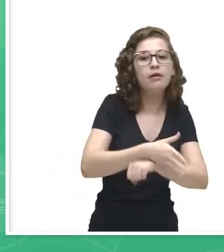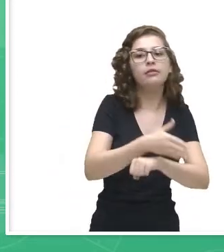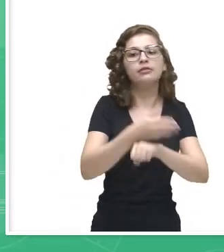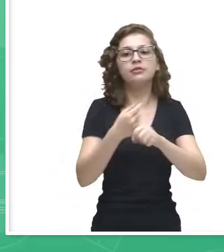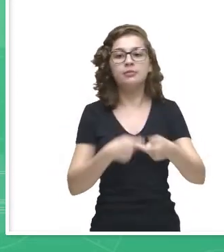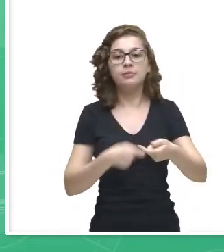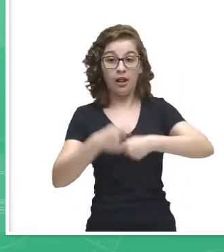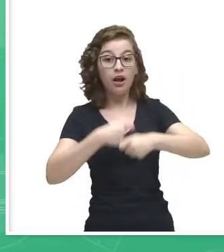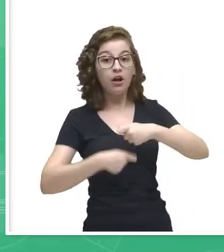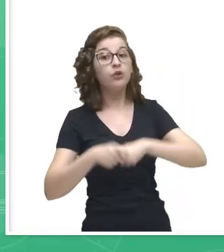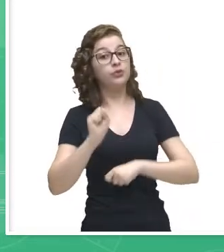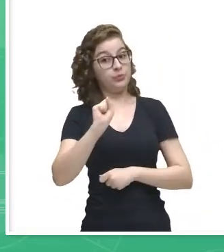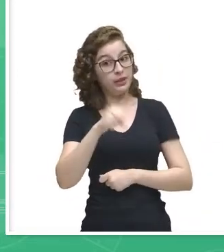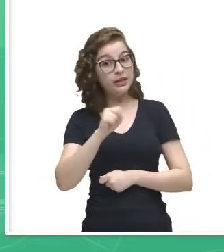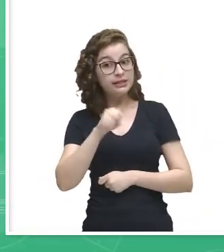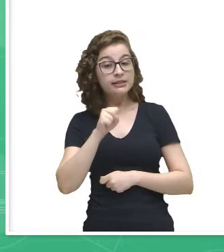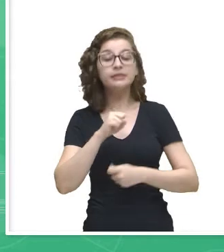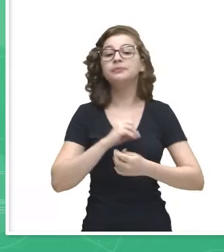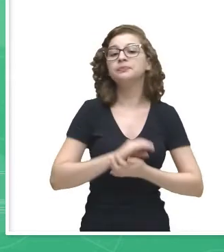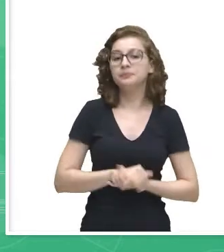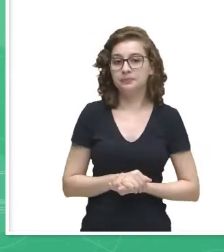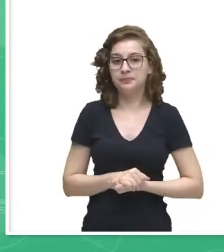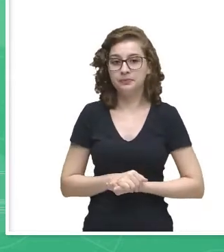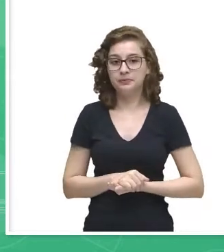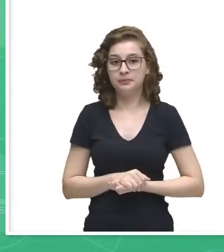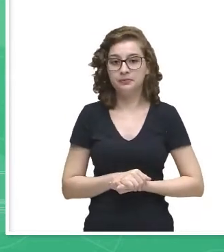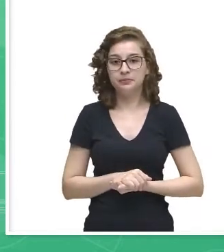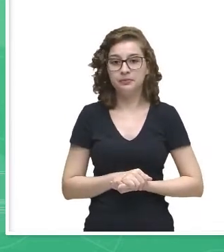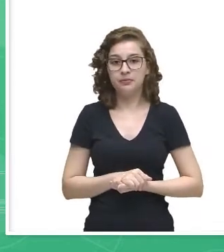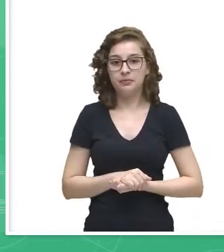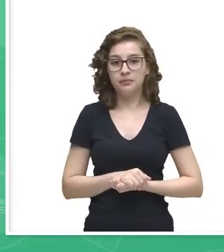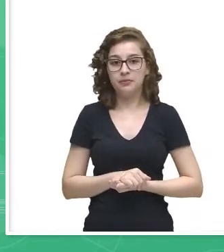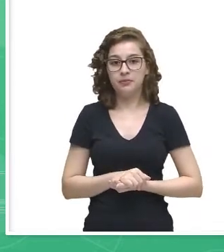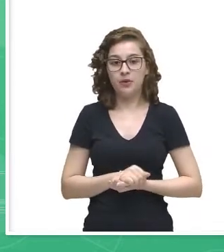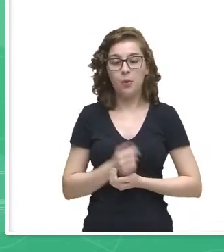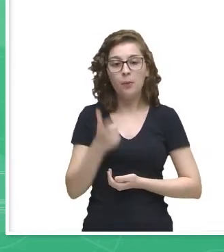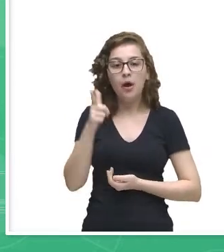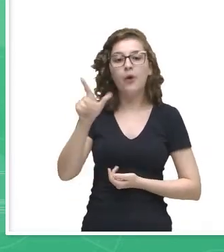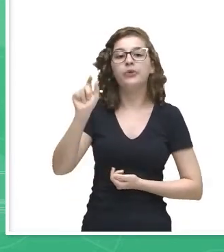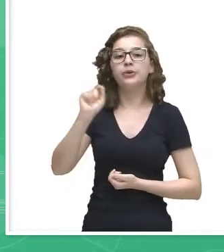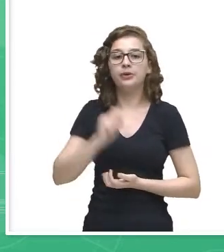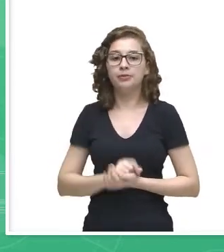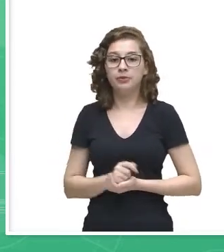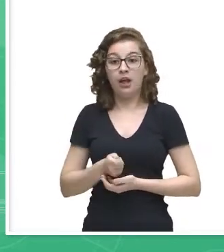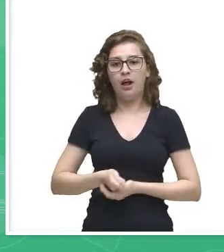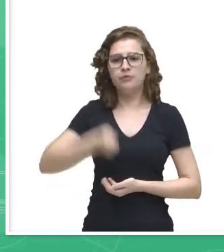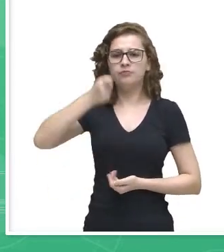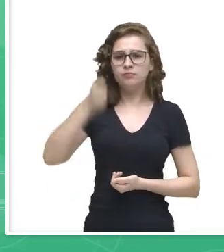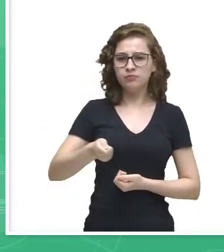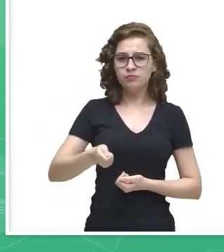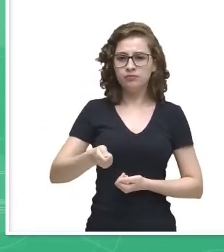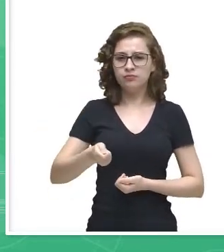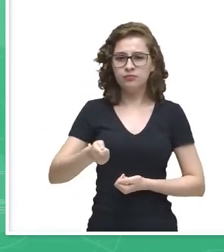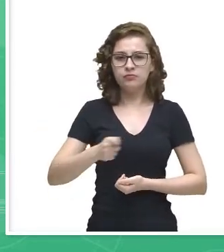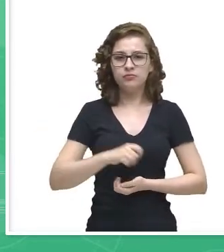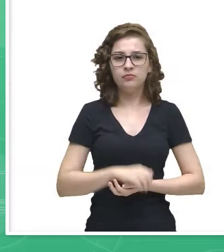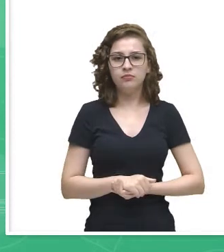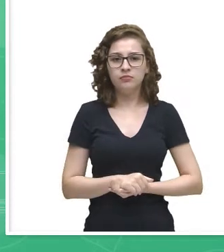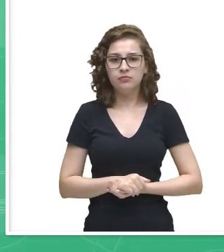que isso vai desembocar em ditaduras e a gente vê que as ditaduras, elas não